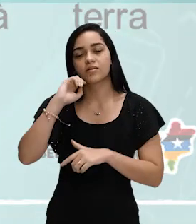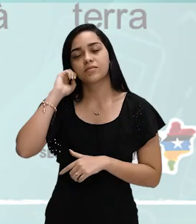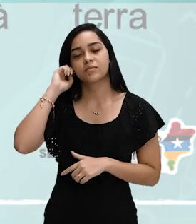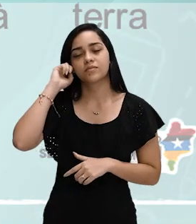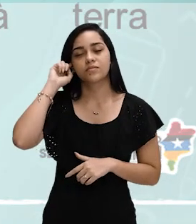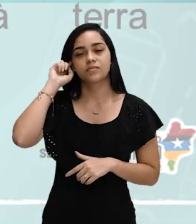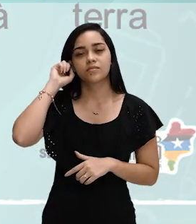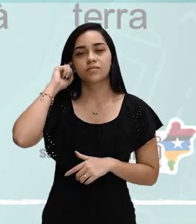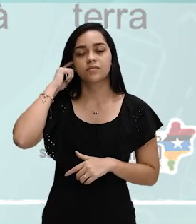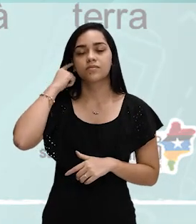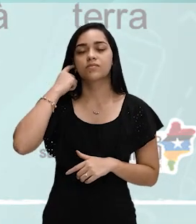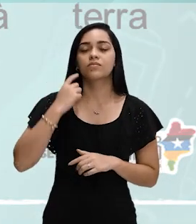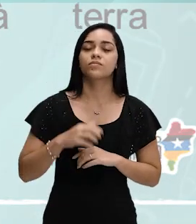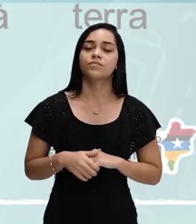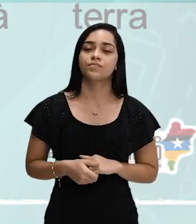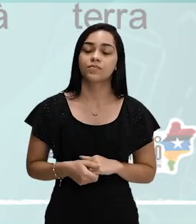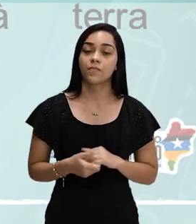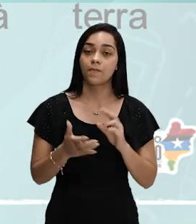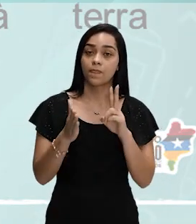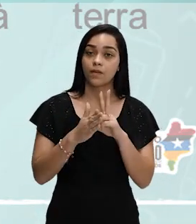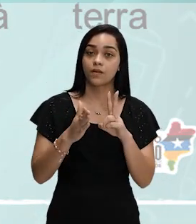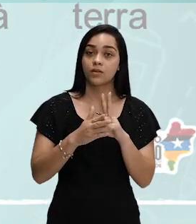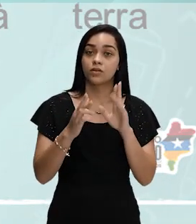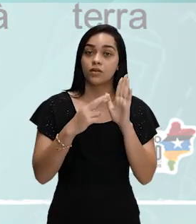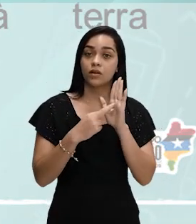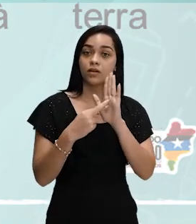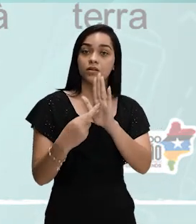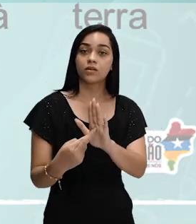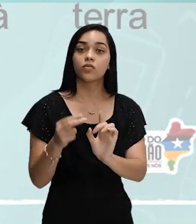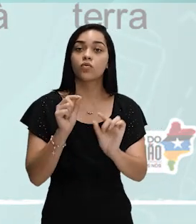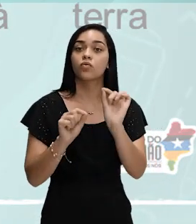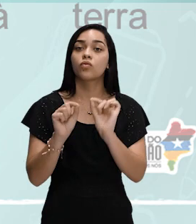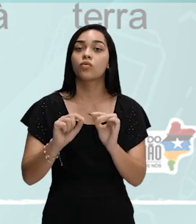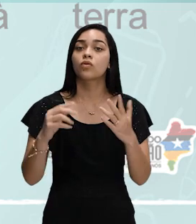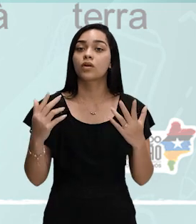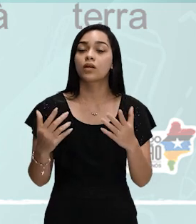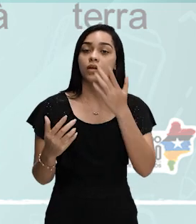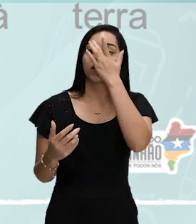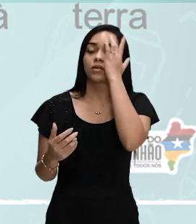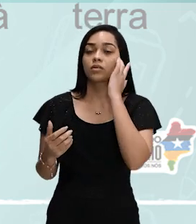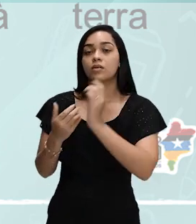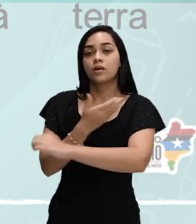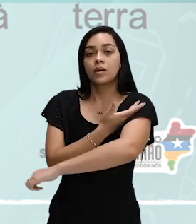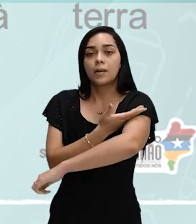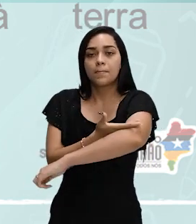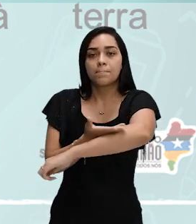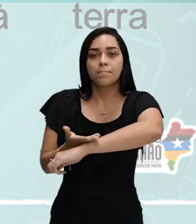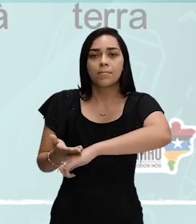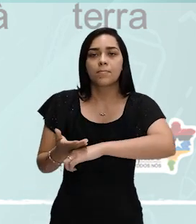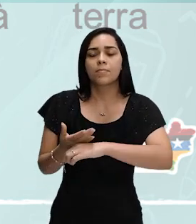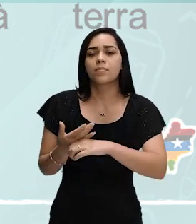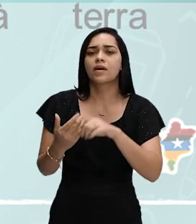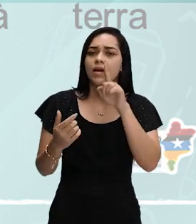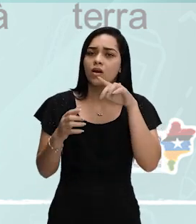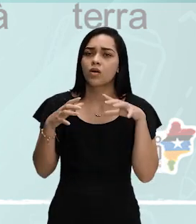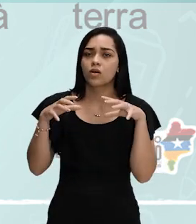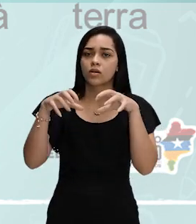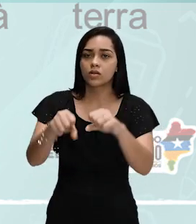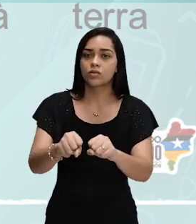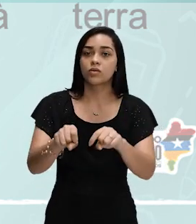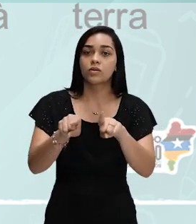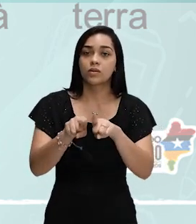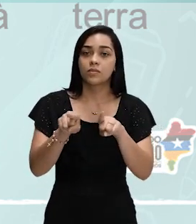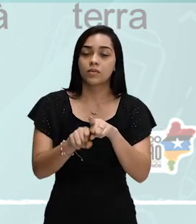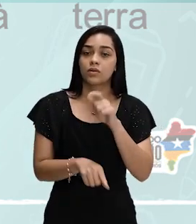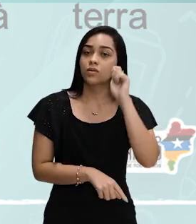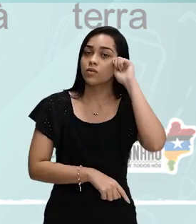foi eleito como a figura de maior representatividade, considerando que o branco era tido como colonizador europeu e o